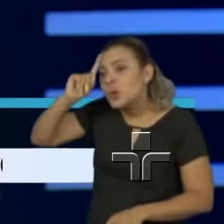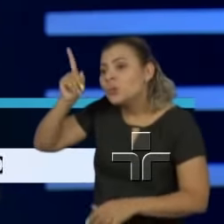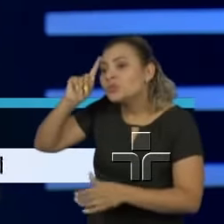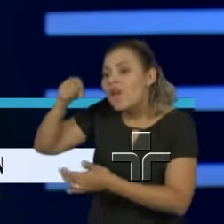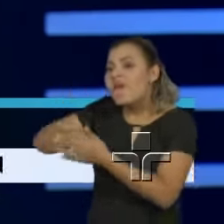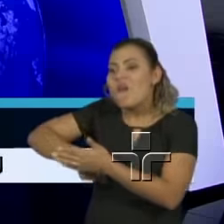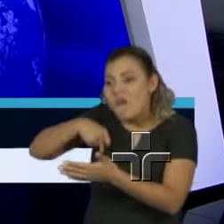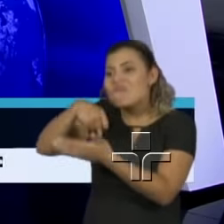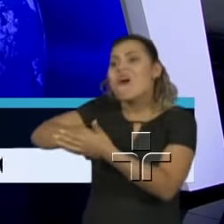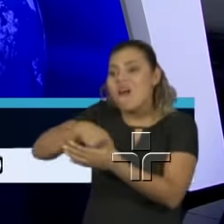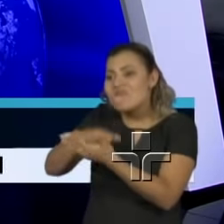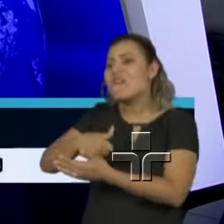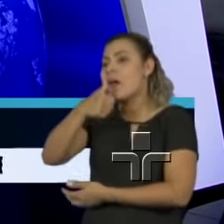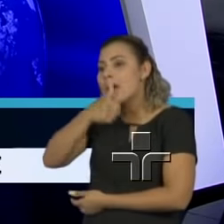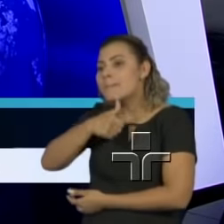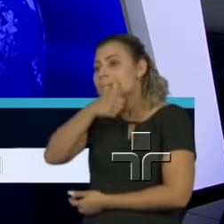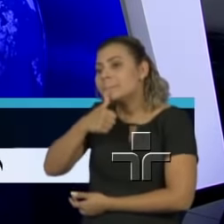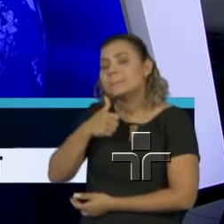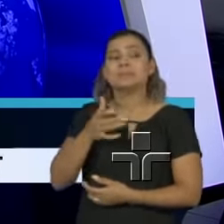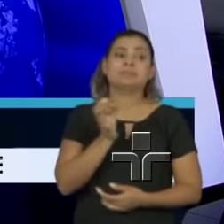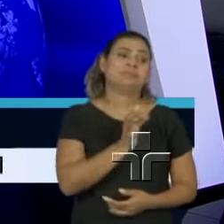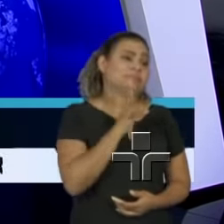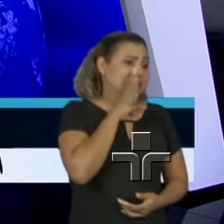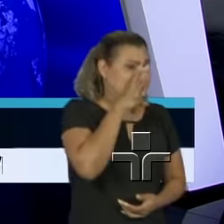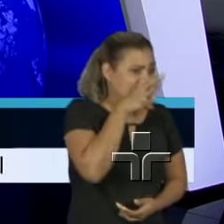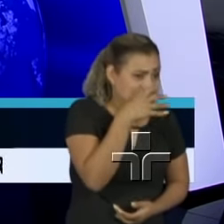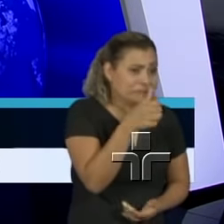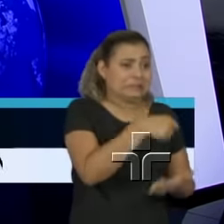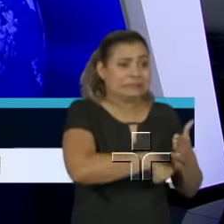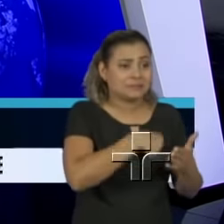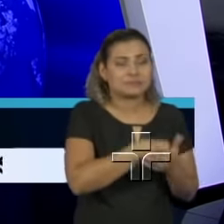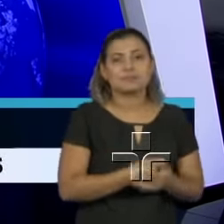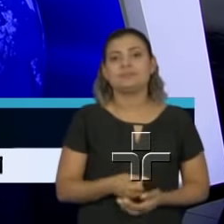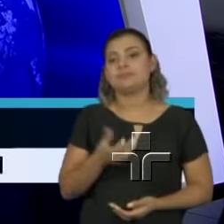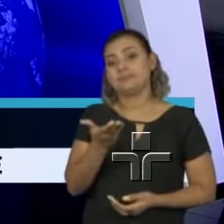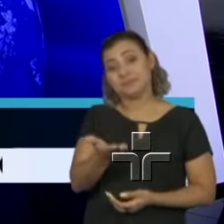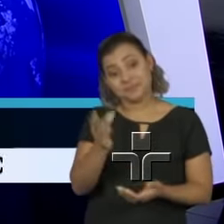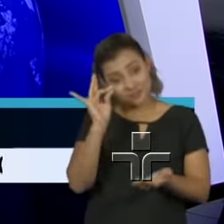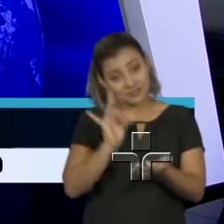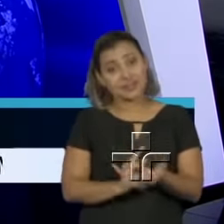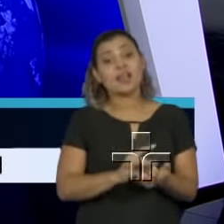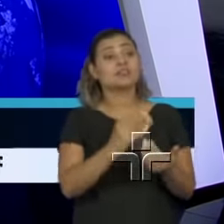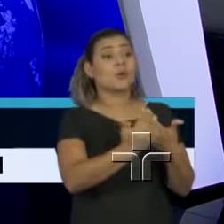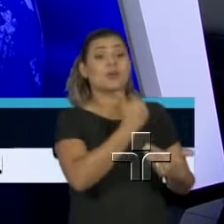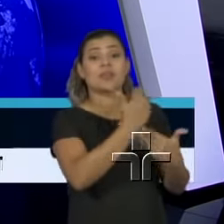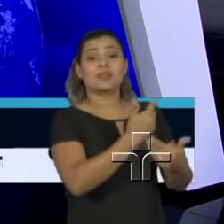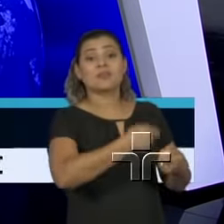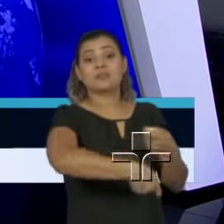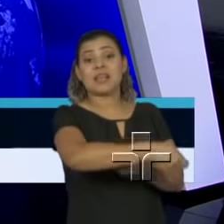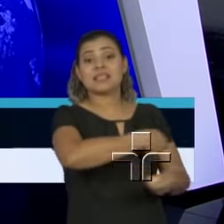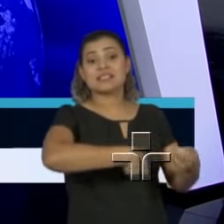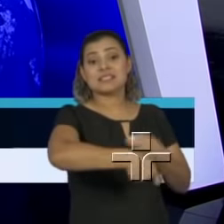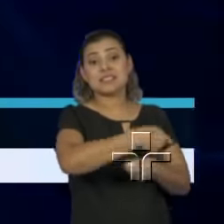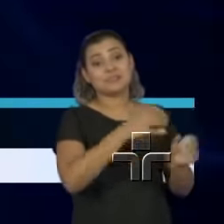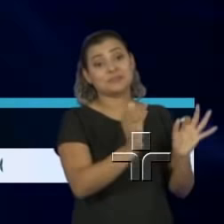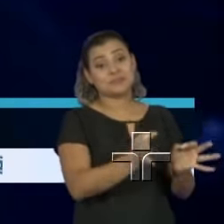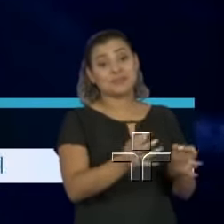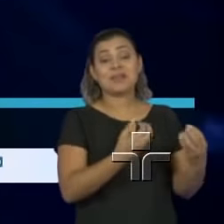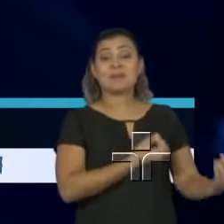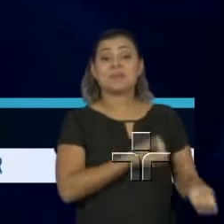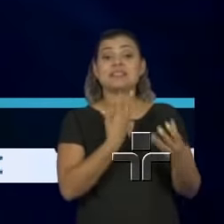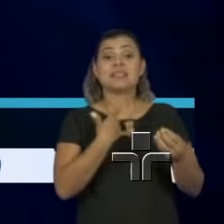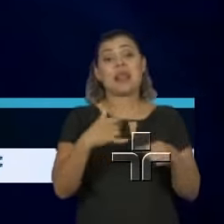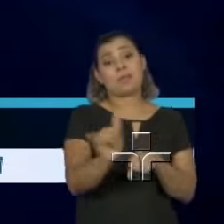Vamos comprar e depois... Cada dia sua agonia. Então vamos trazer aqui o educador financeiro da próxima vez para sentar com todos nós e nos ensinar a